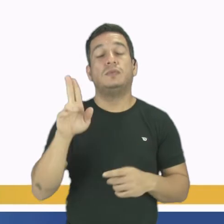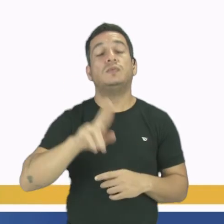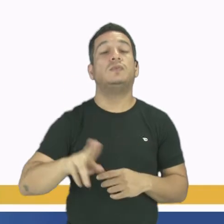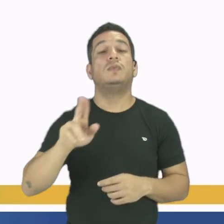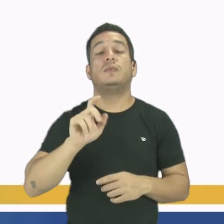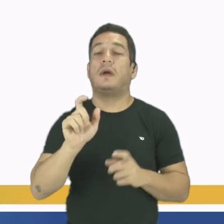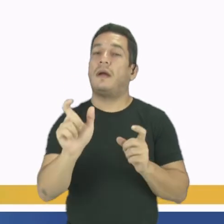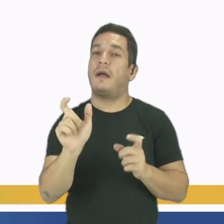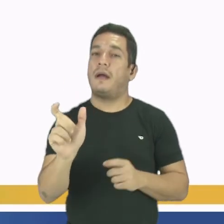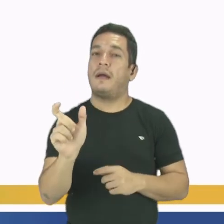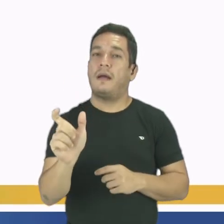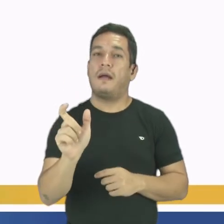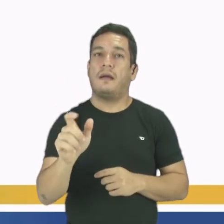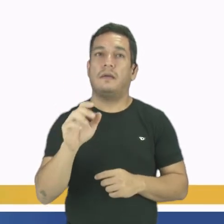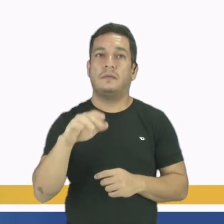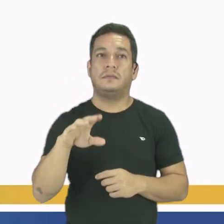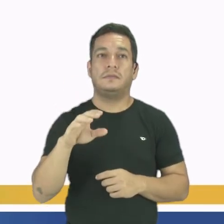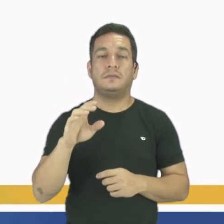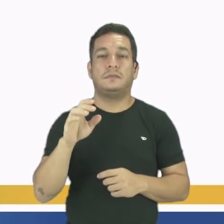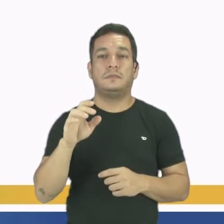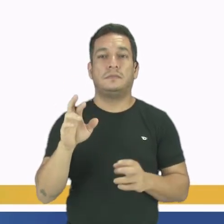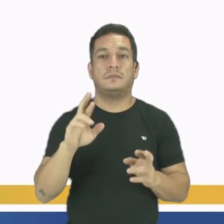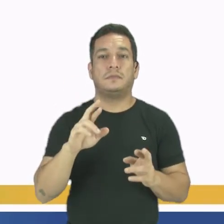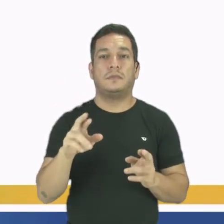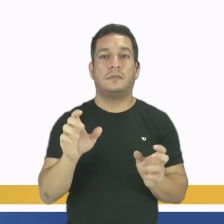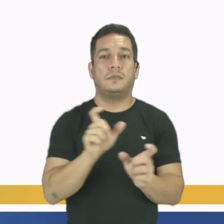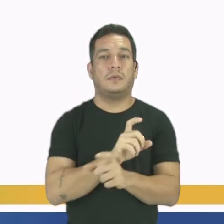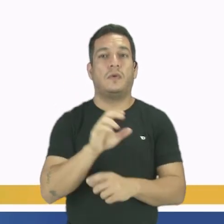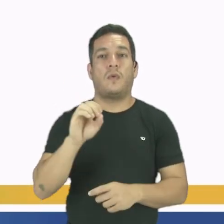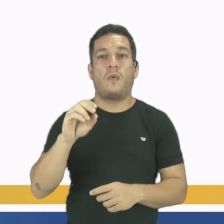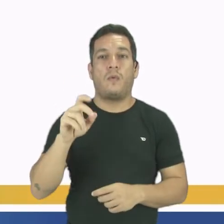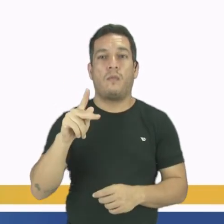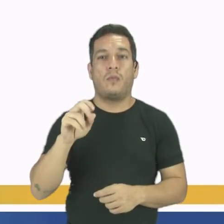aí a palavra que é o oposto de burro, no caso, inteligente.